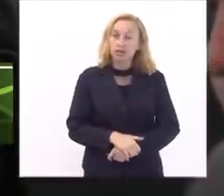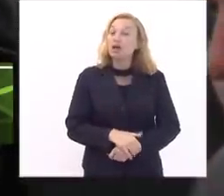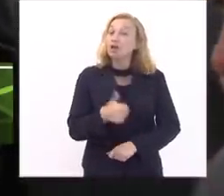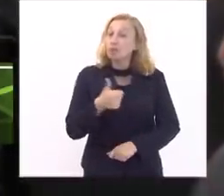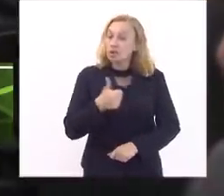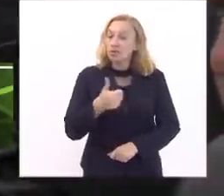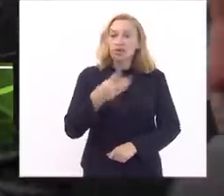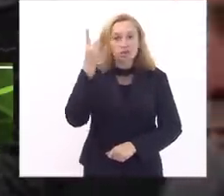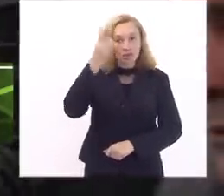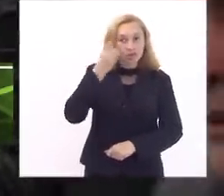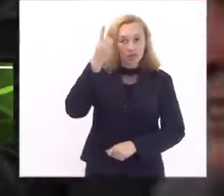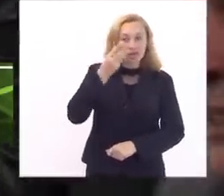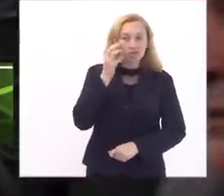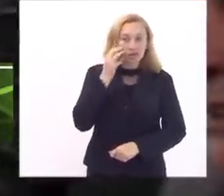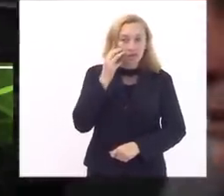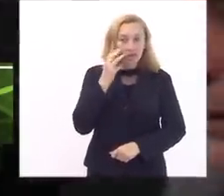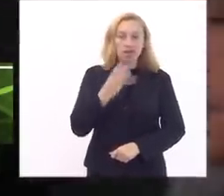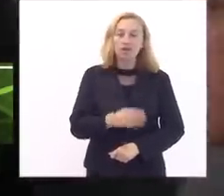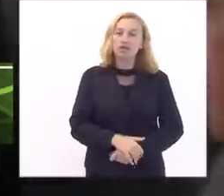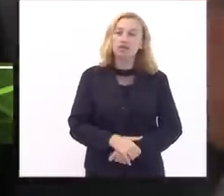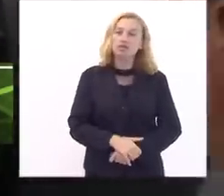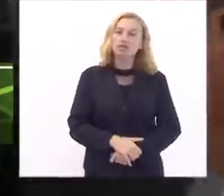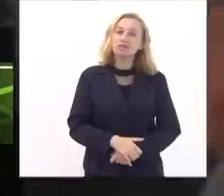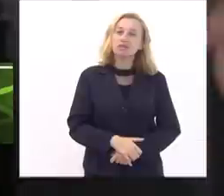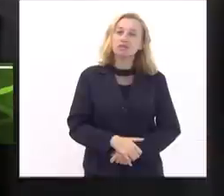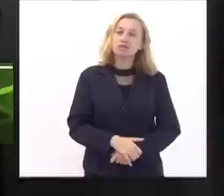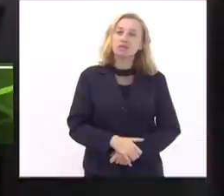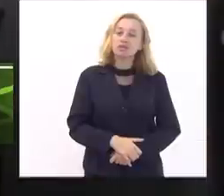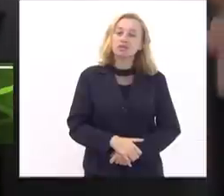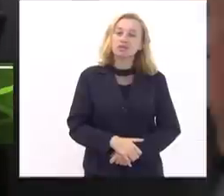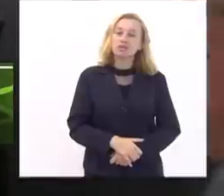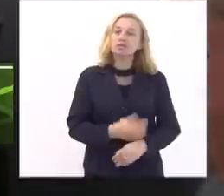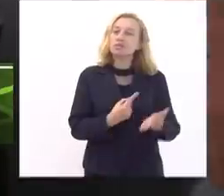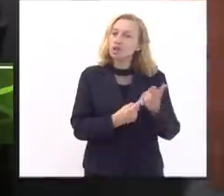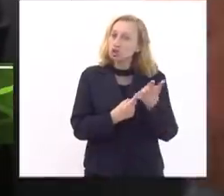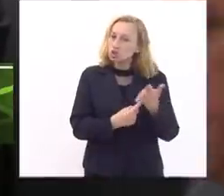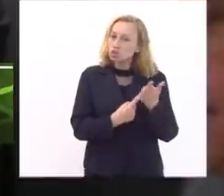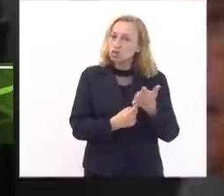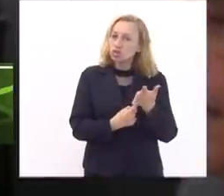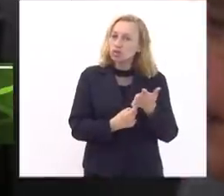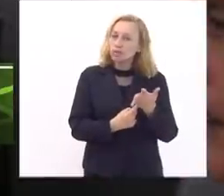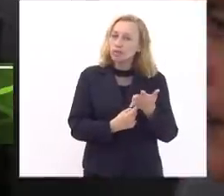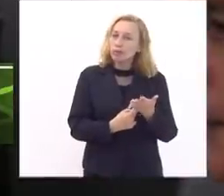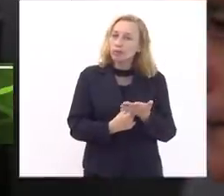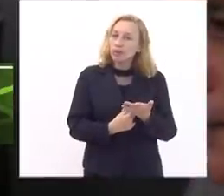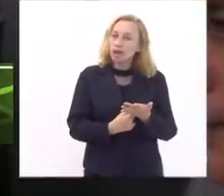Primeiro, o deputado Valdec, me ajude aqui a...